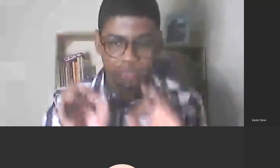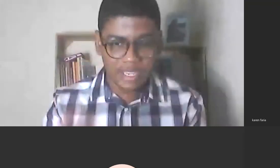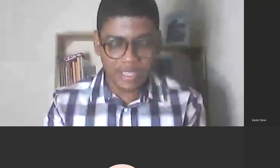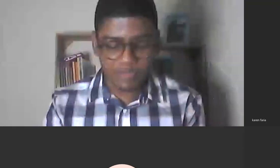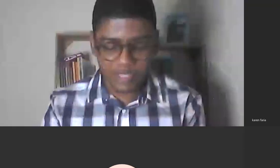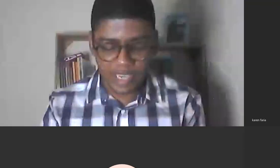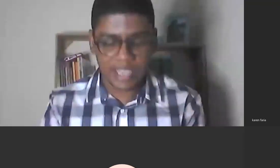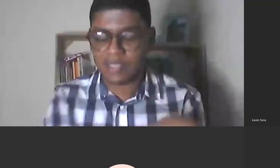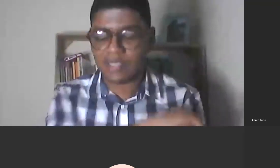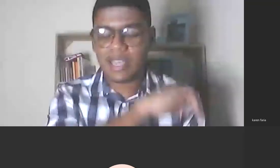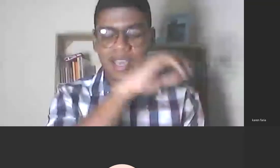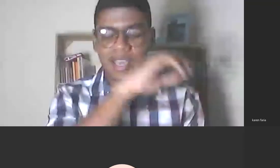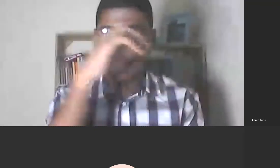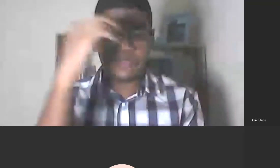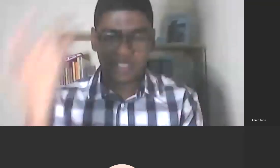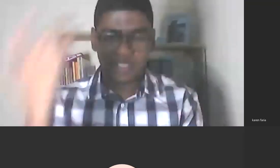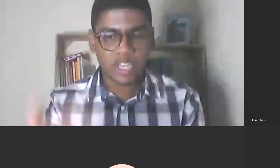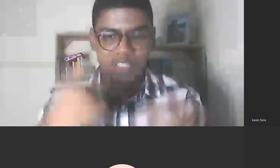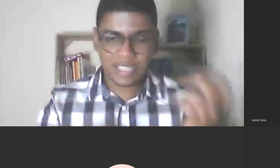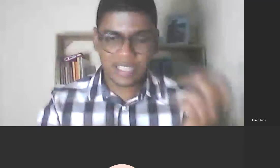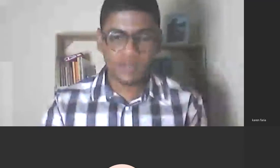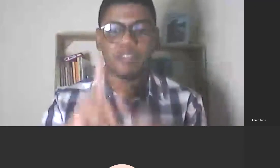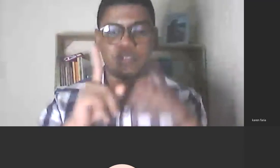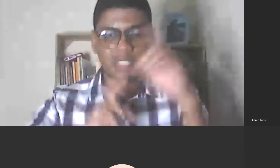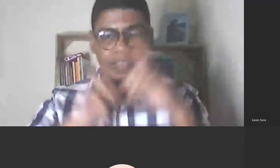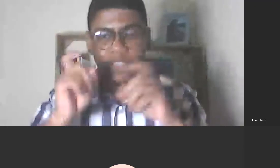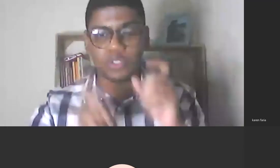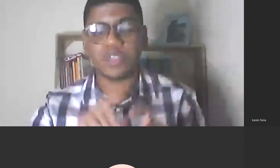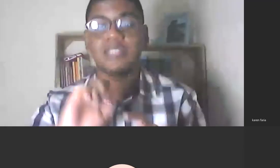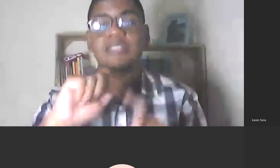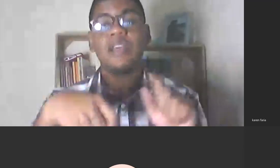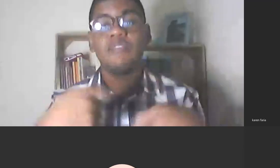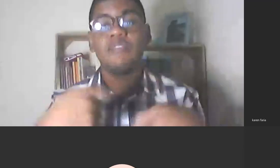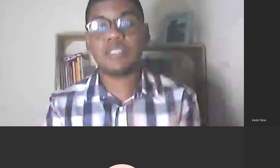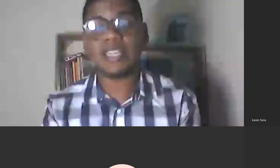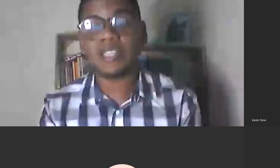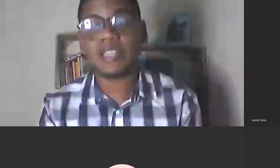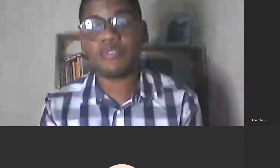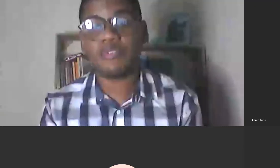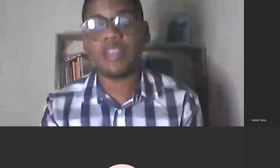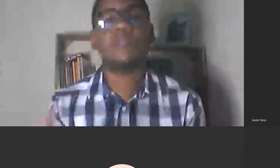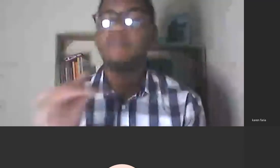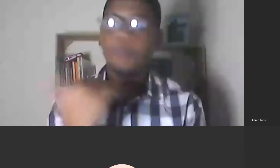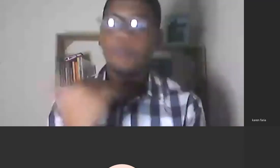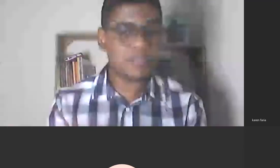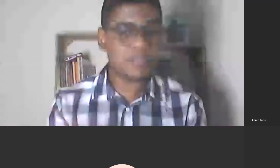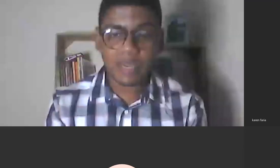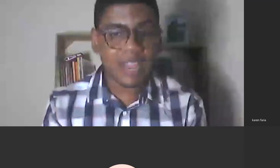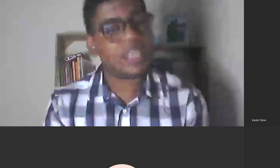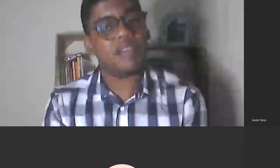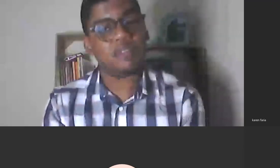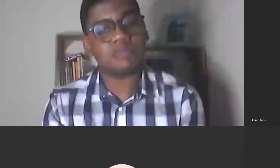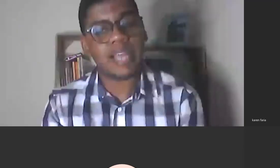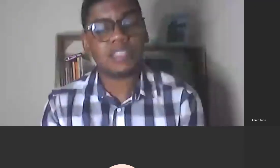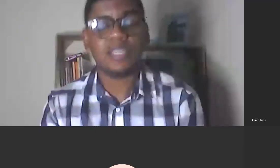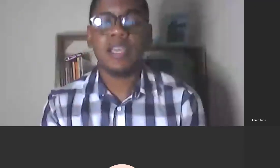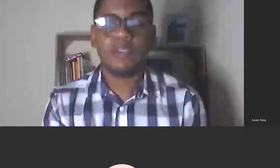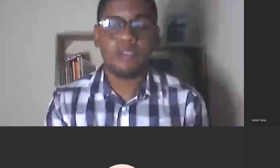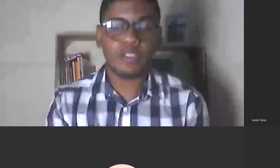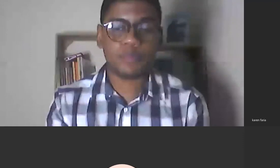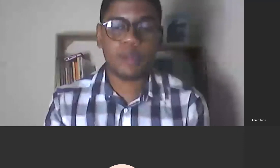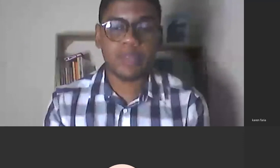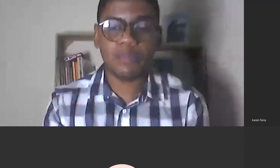vão produzindo aí entre vocês, você sozinho, para ver suas expressões, ver os sinais que você tem feito, podem me mandar, fiquem à